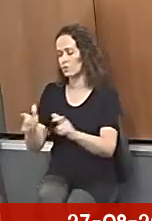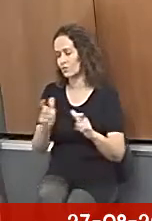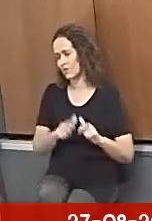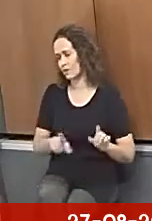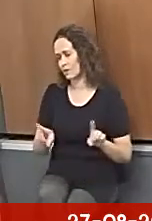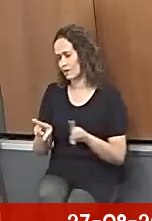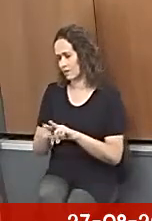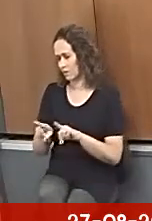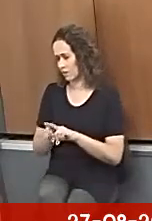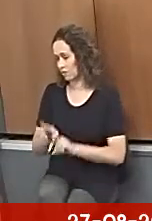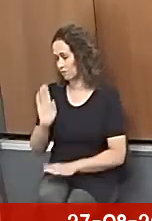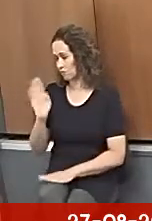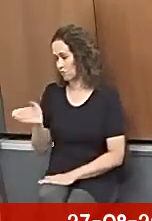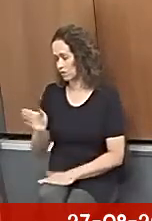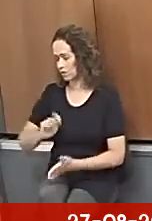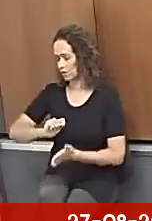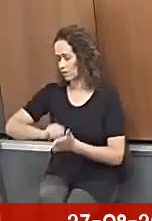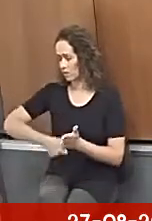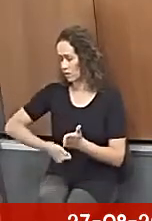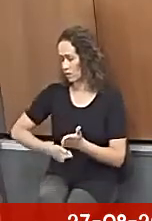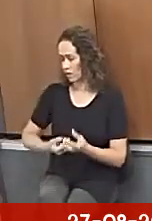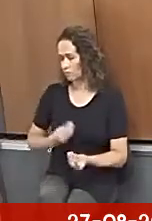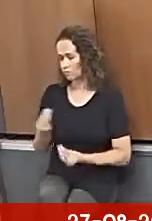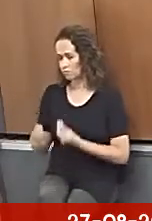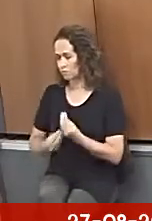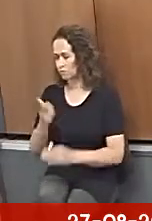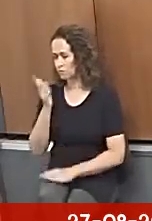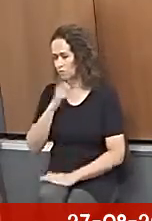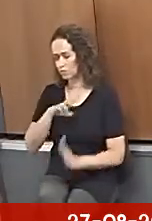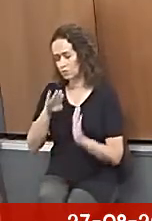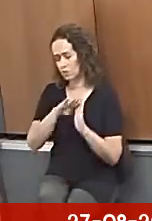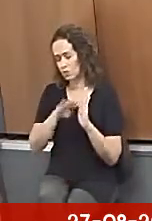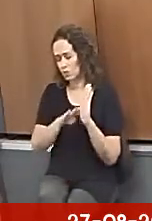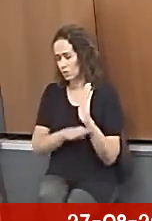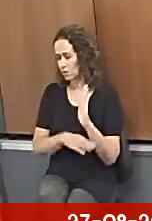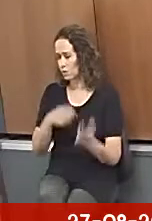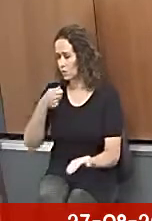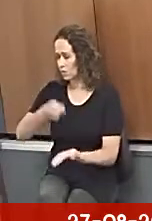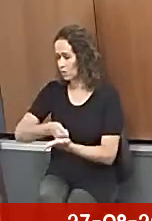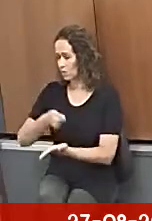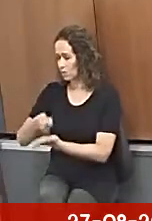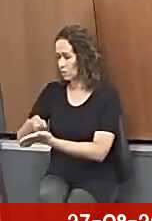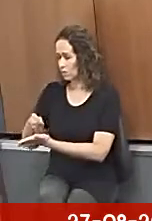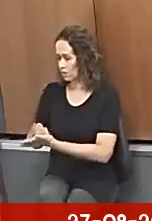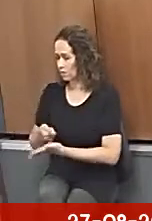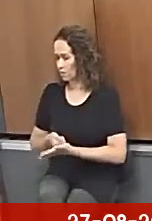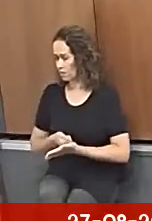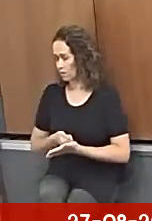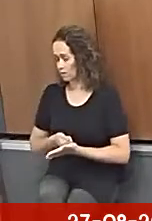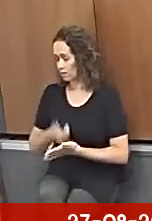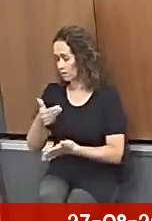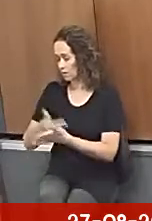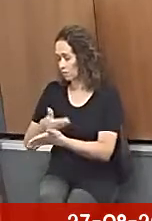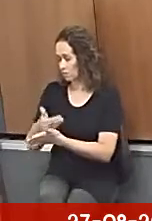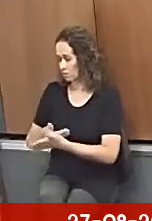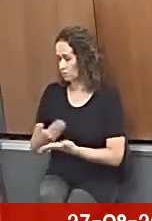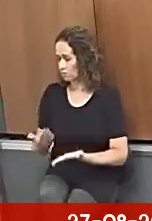contratos bem como obter dele o cronograma de pagamento desse depto